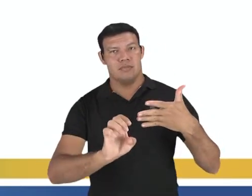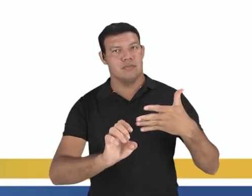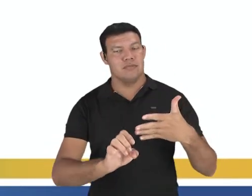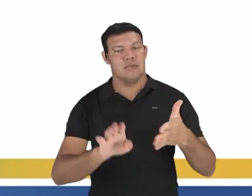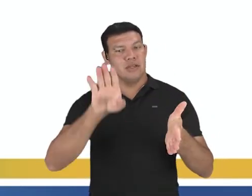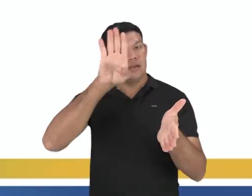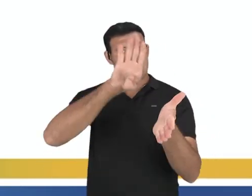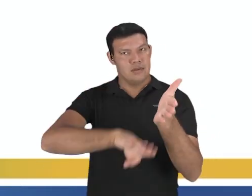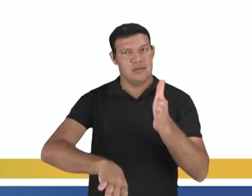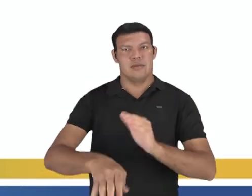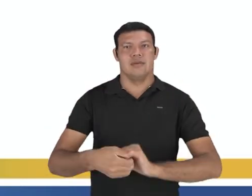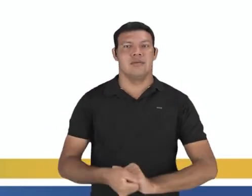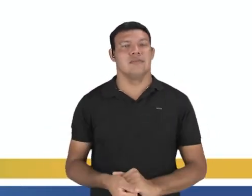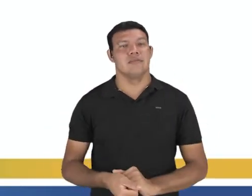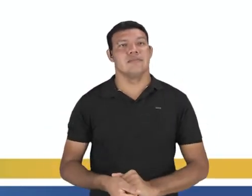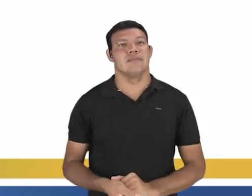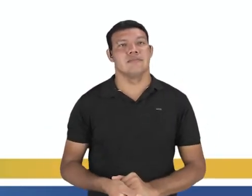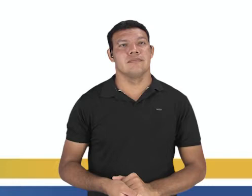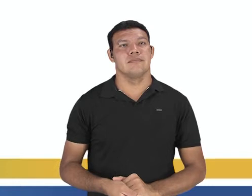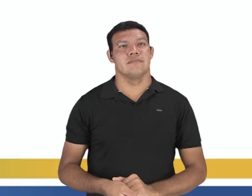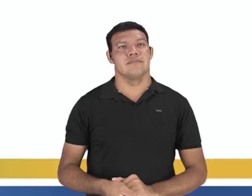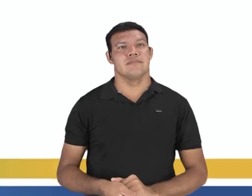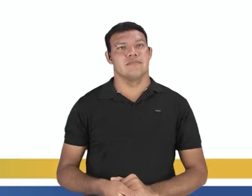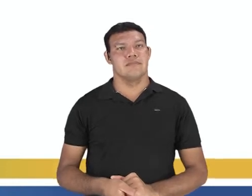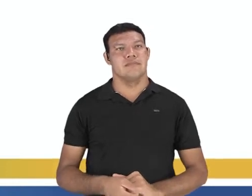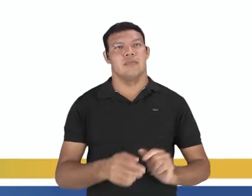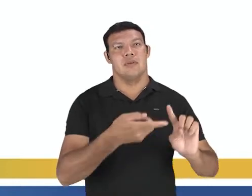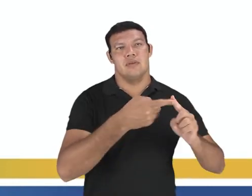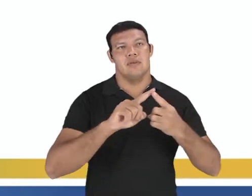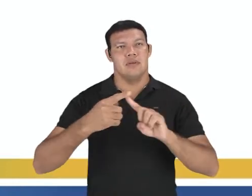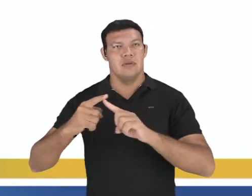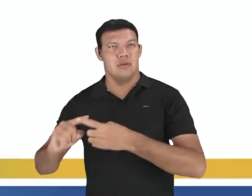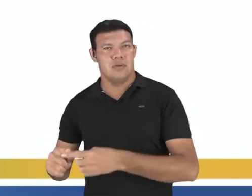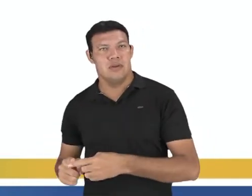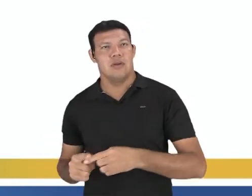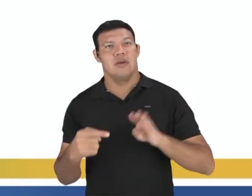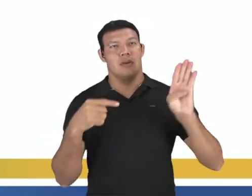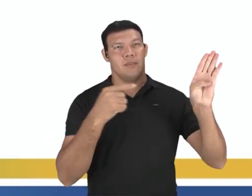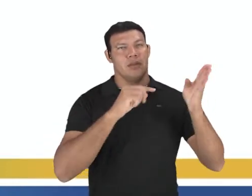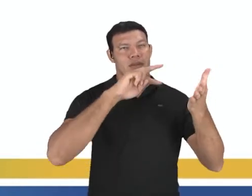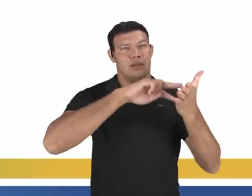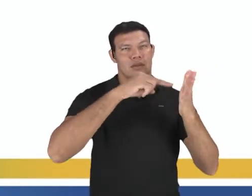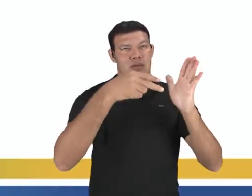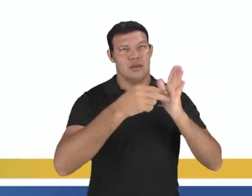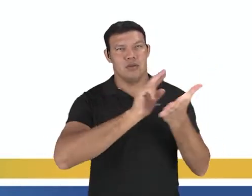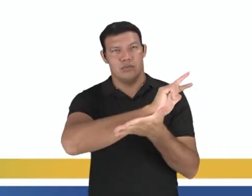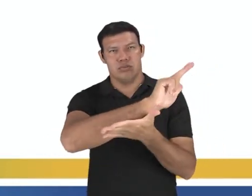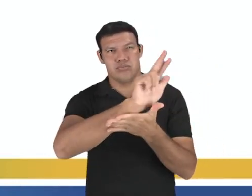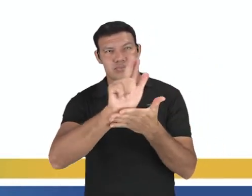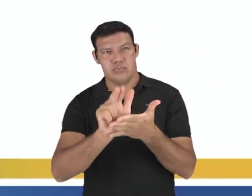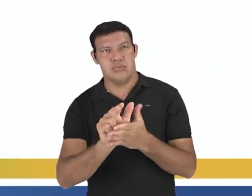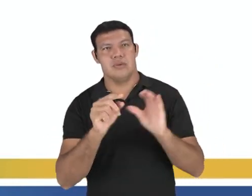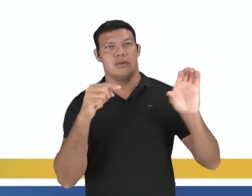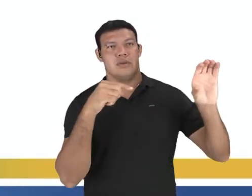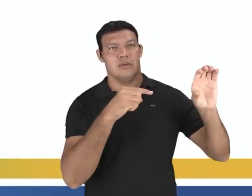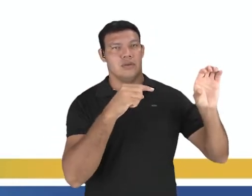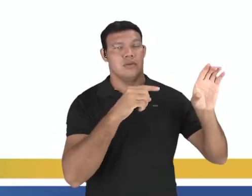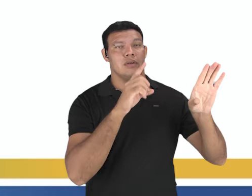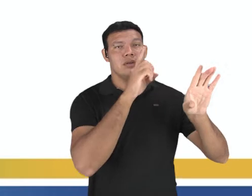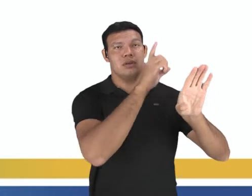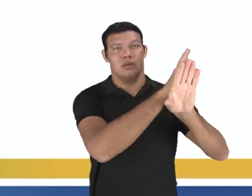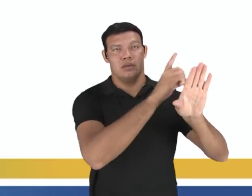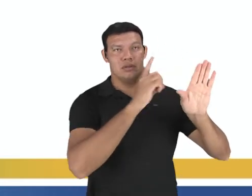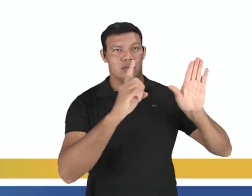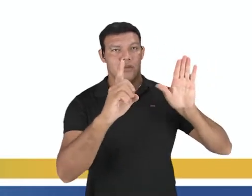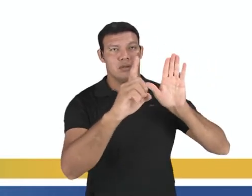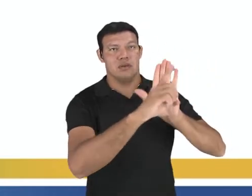literária. A. Variabilidade. B. Multissignificação. C. Denotação.